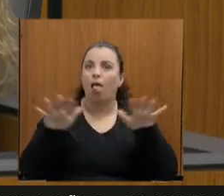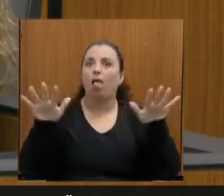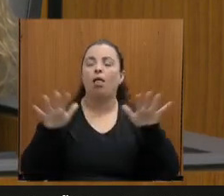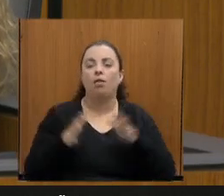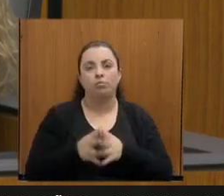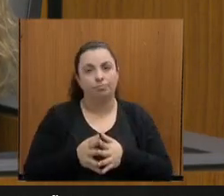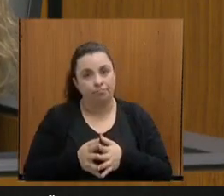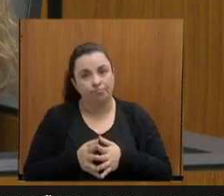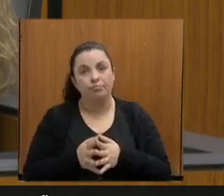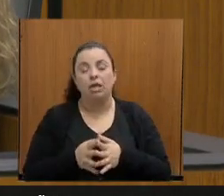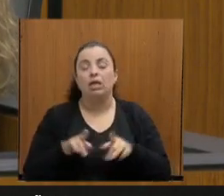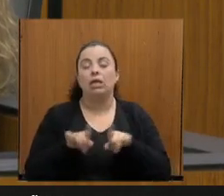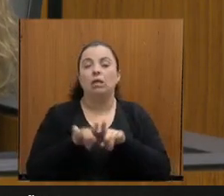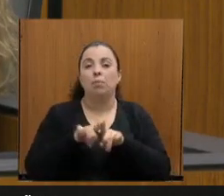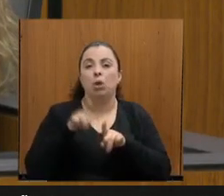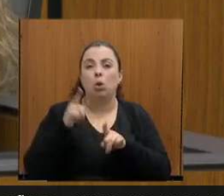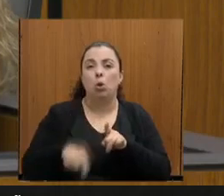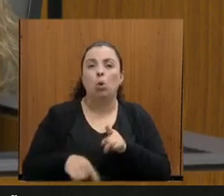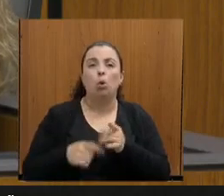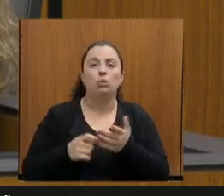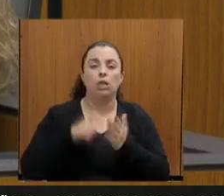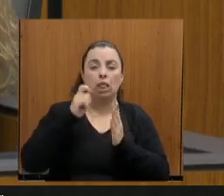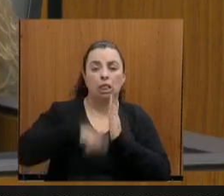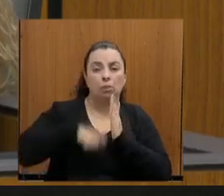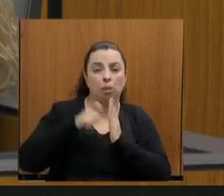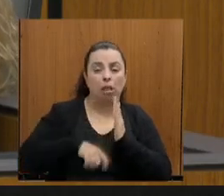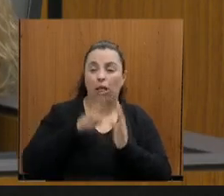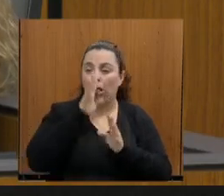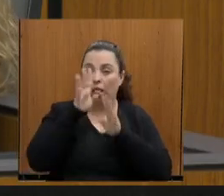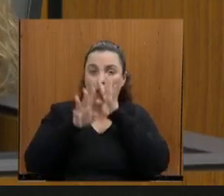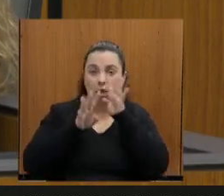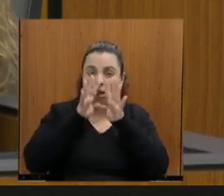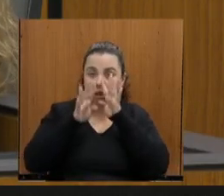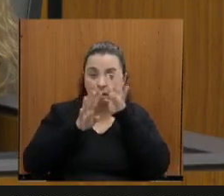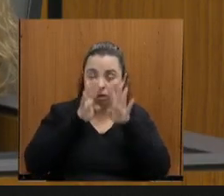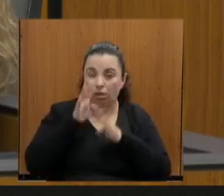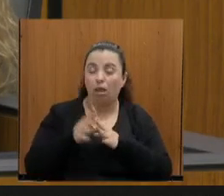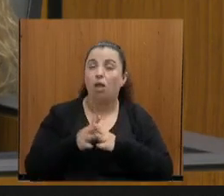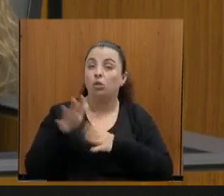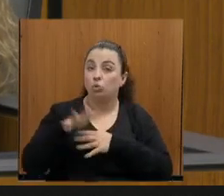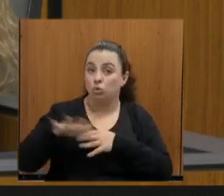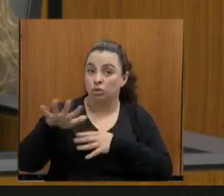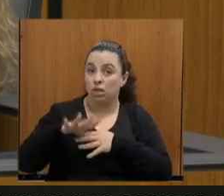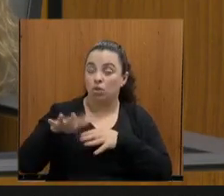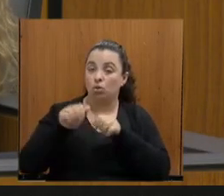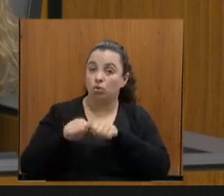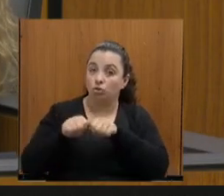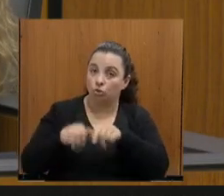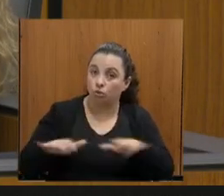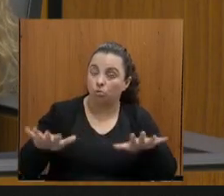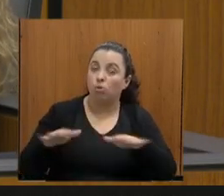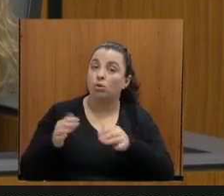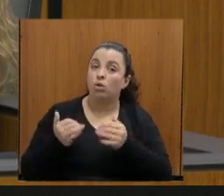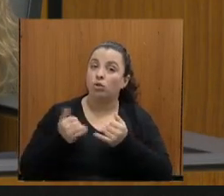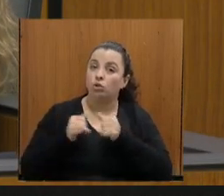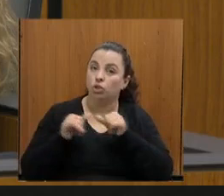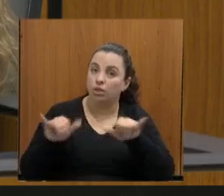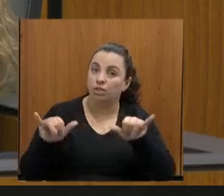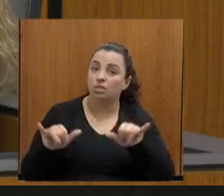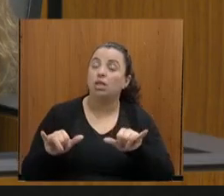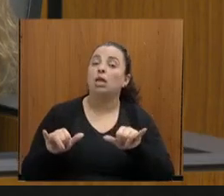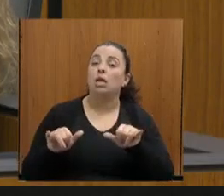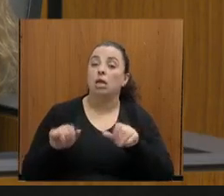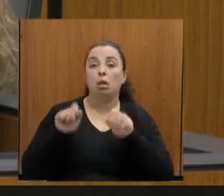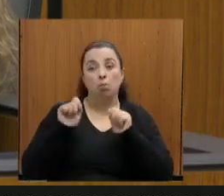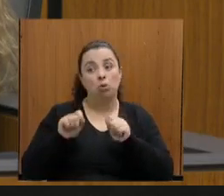para evitar planejamentos tributários abusivos no setor de geração e distribuição de energia elétrica que a finalidade de